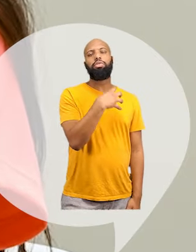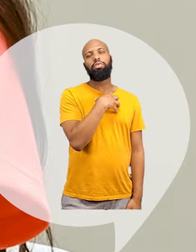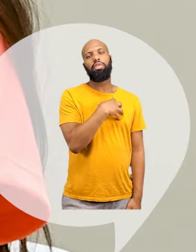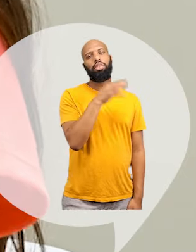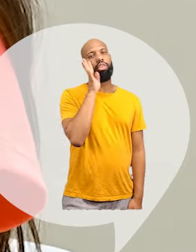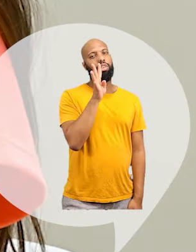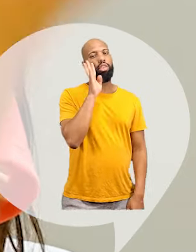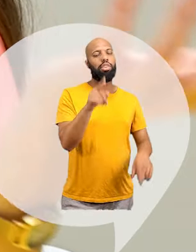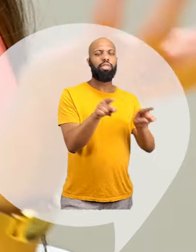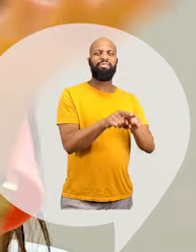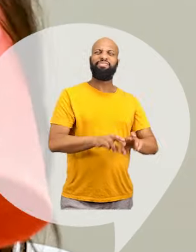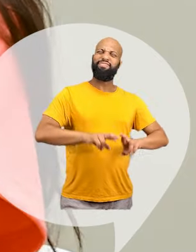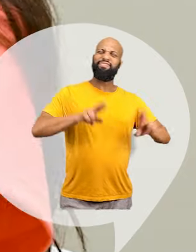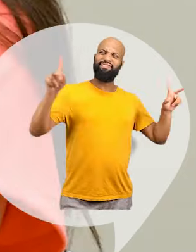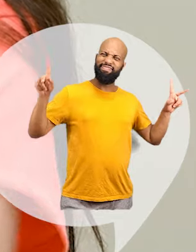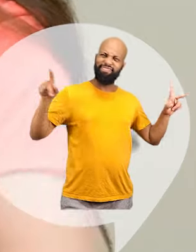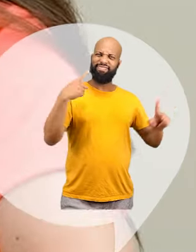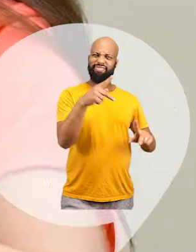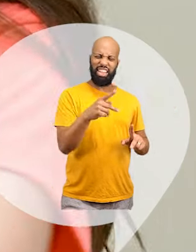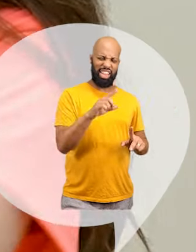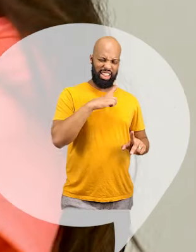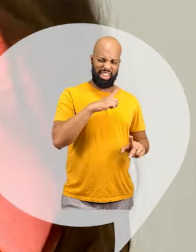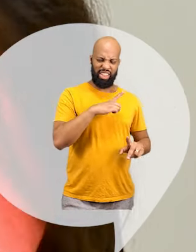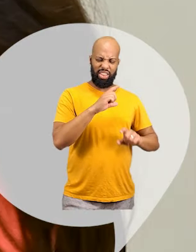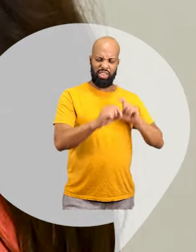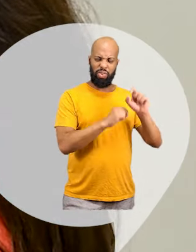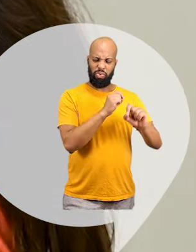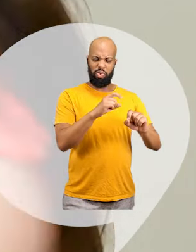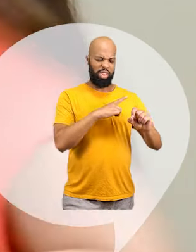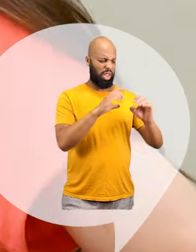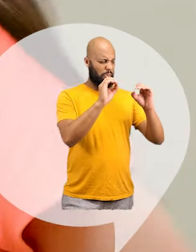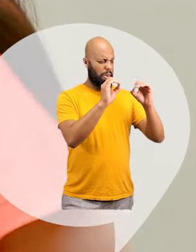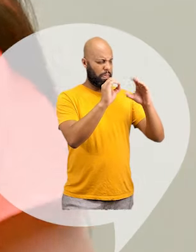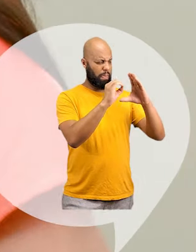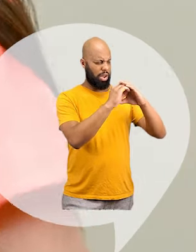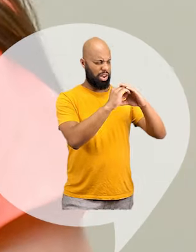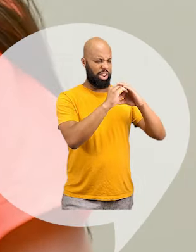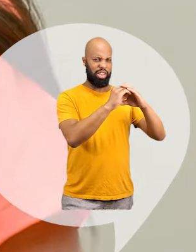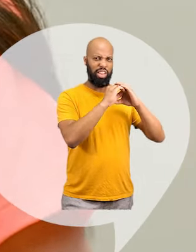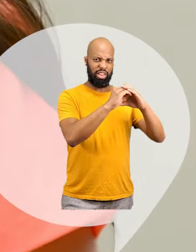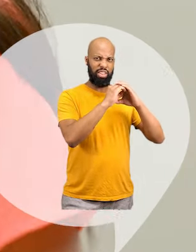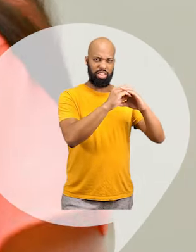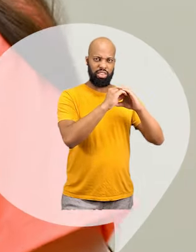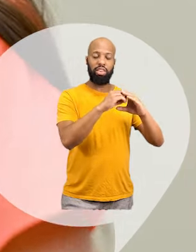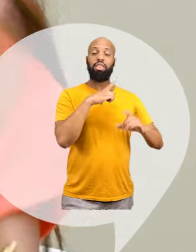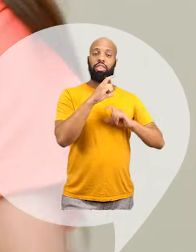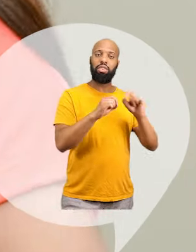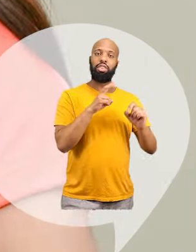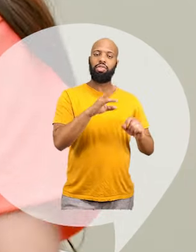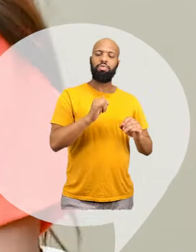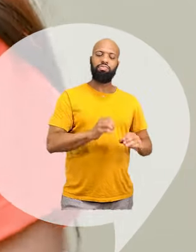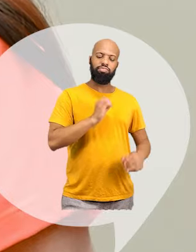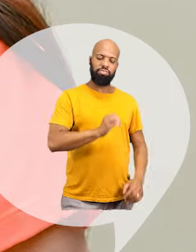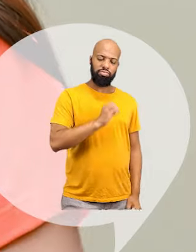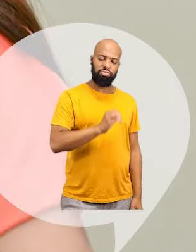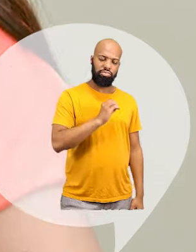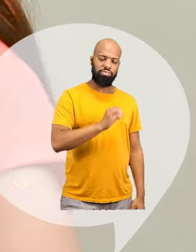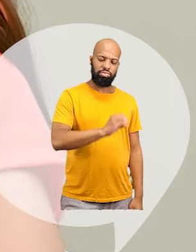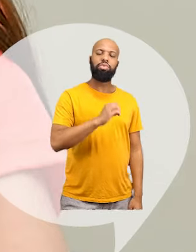doce e há um instrumento tão diferente assim que é umas bolinhas que dentro eles têm um um chocalhinho assim e ela vai batendo